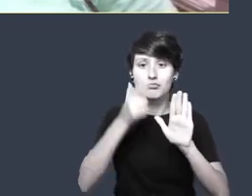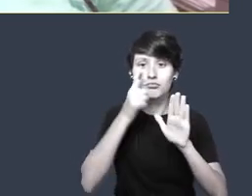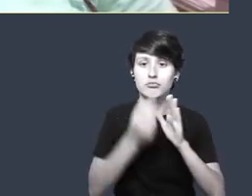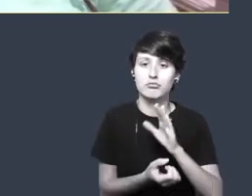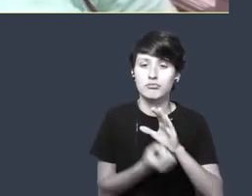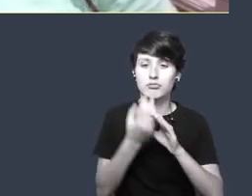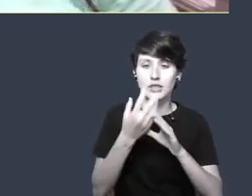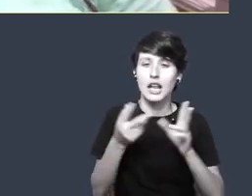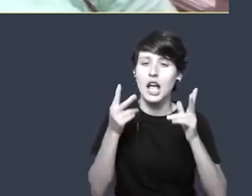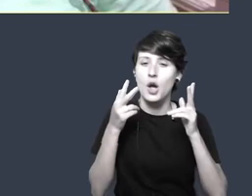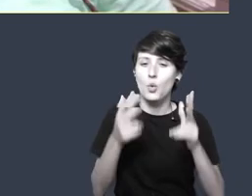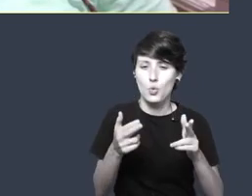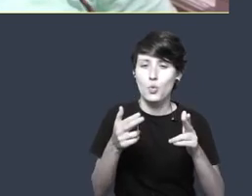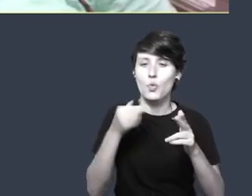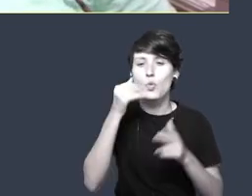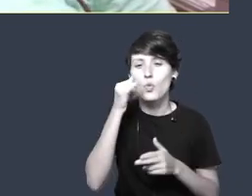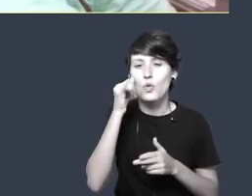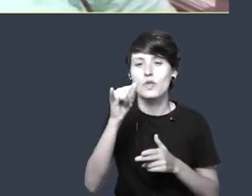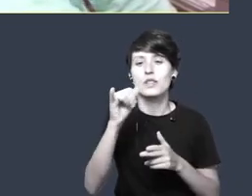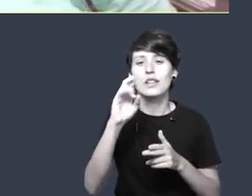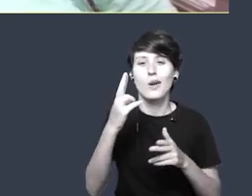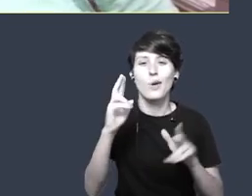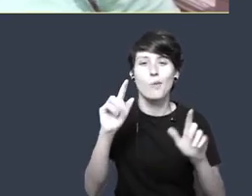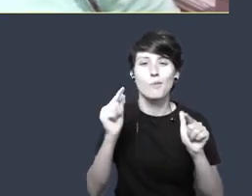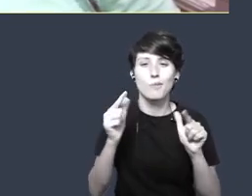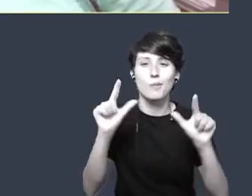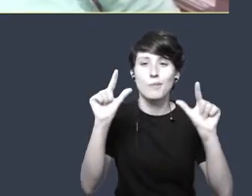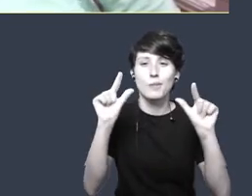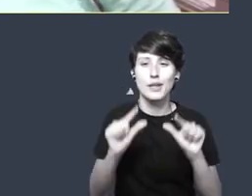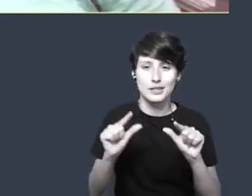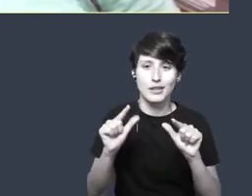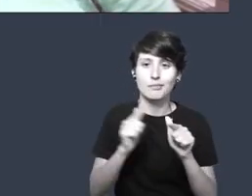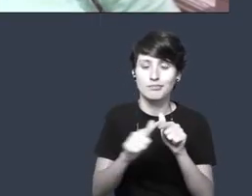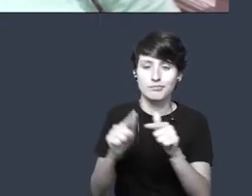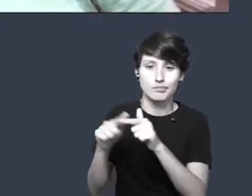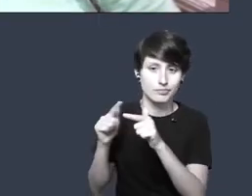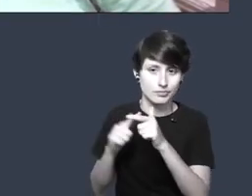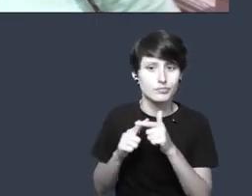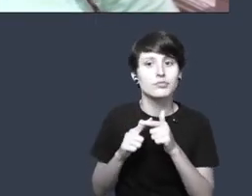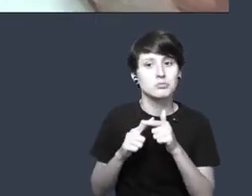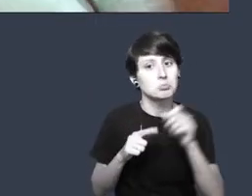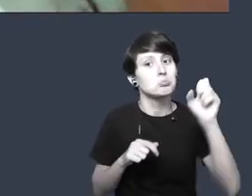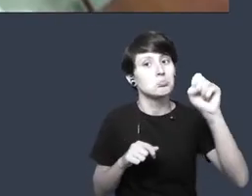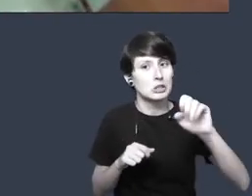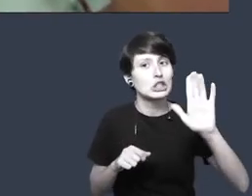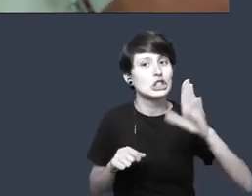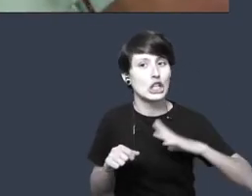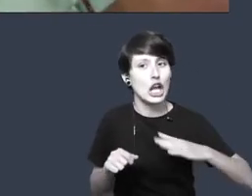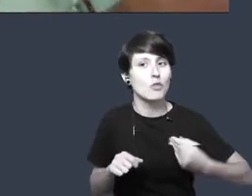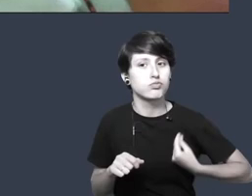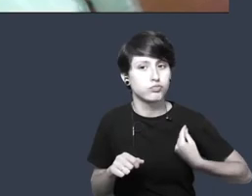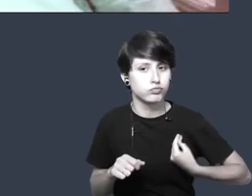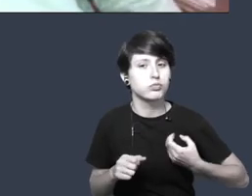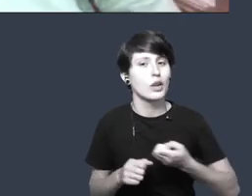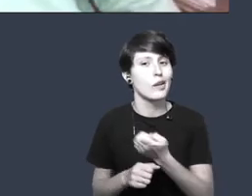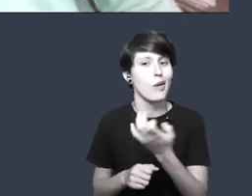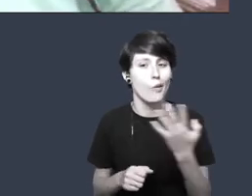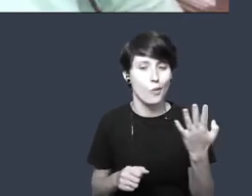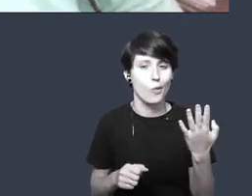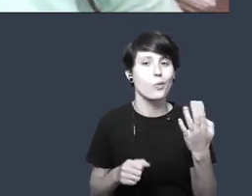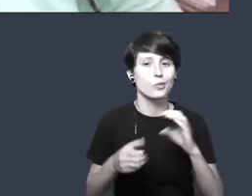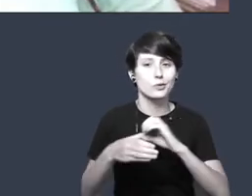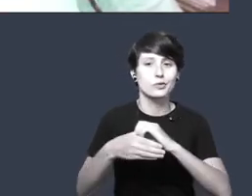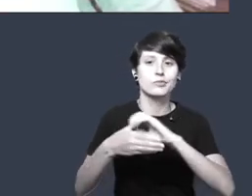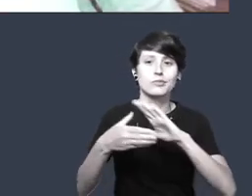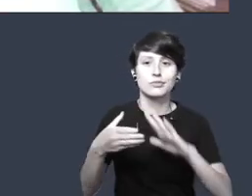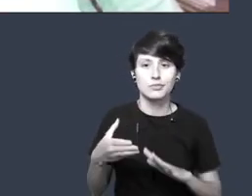dos mesmos para evitar ou minimizar esse problema? Sim, já tem alguns protocolos, né? Então, você